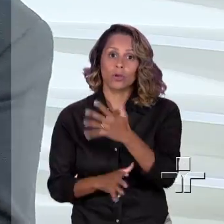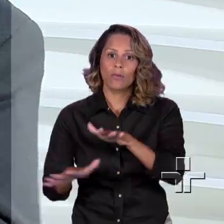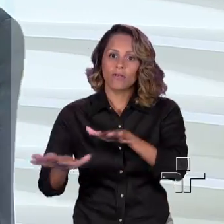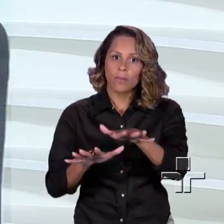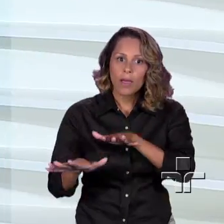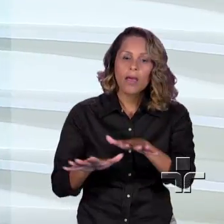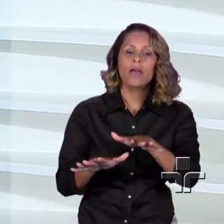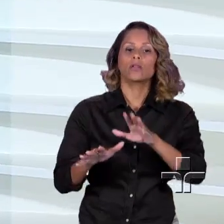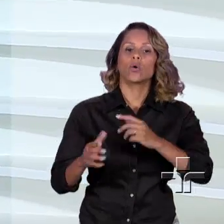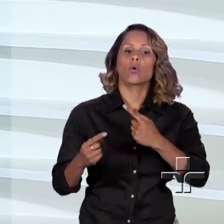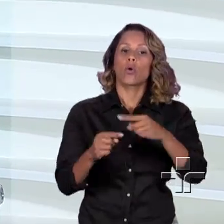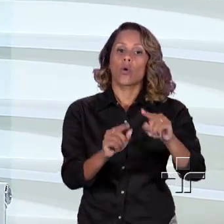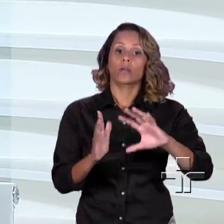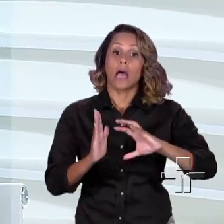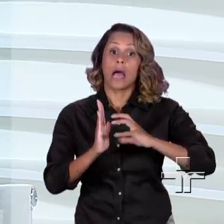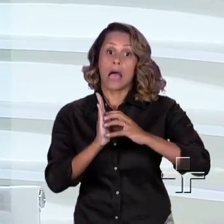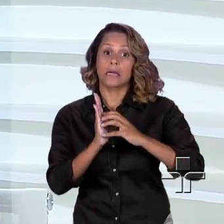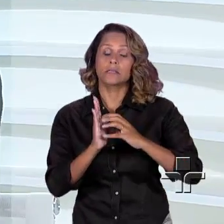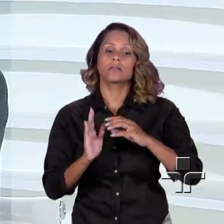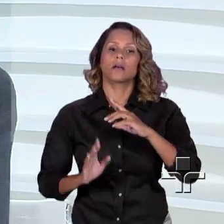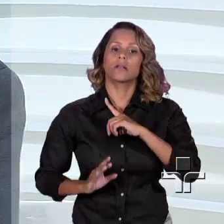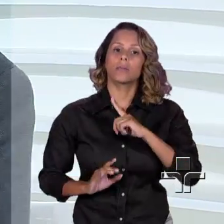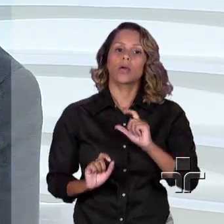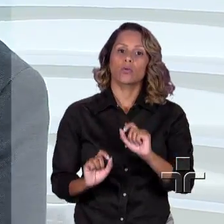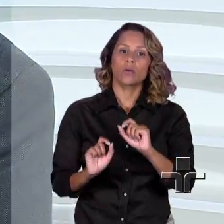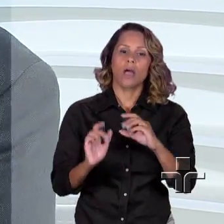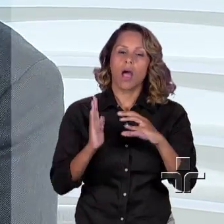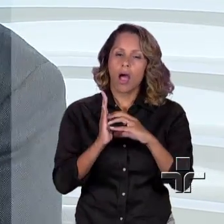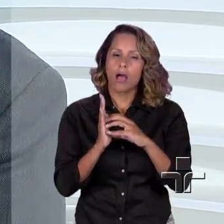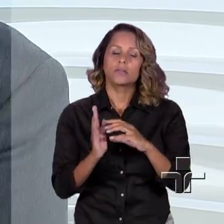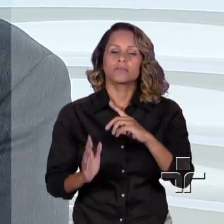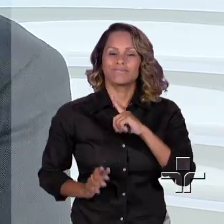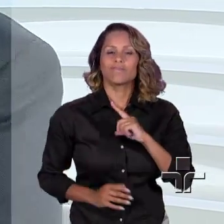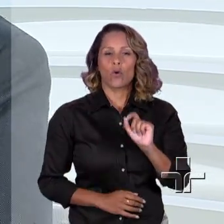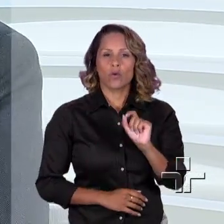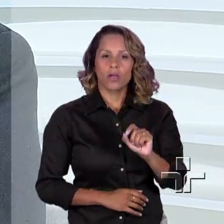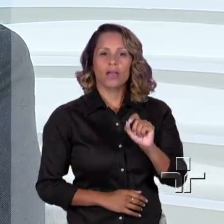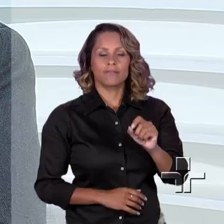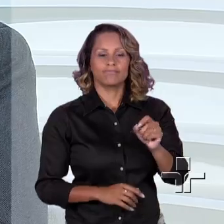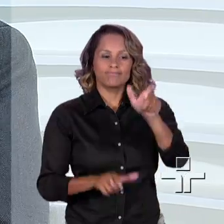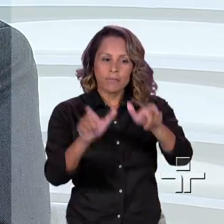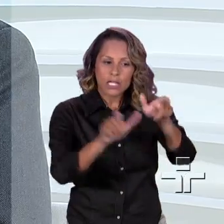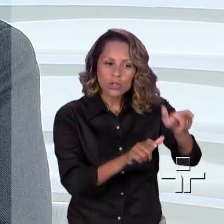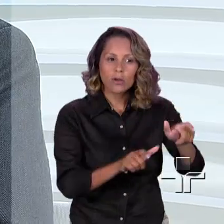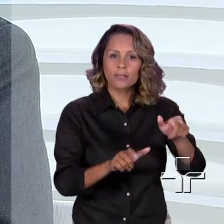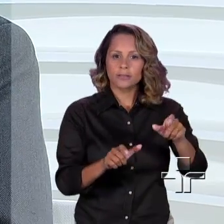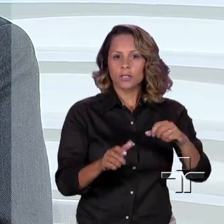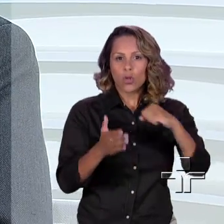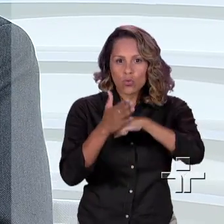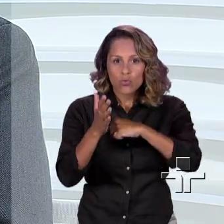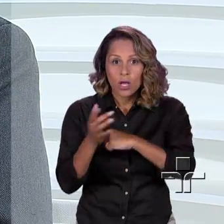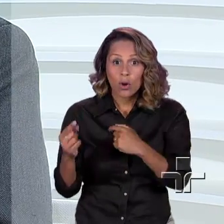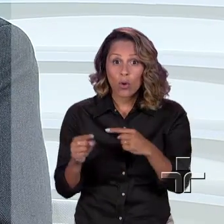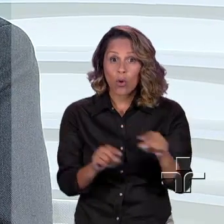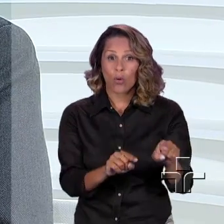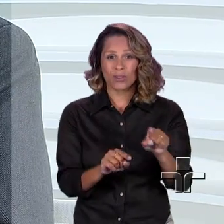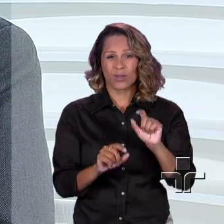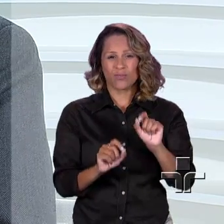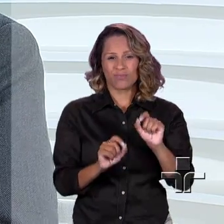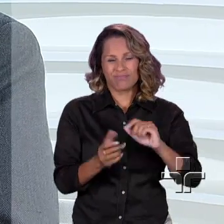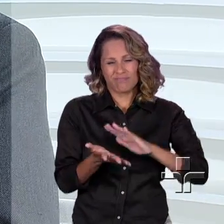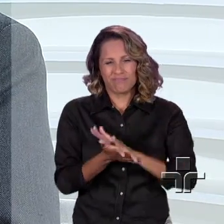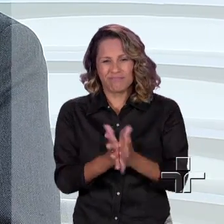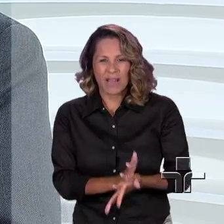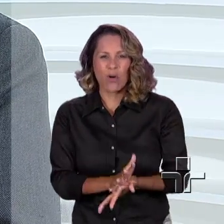já conscientizadas, levantando as questões para enfrentar a grande discriminação que as pessoas sofreram quando o vírus